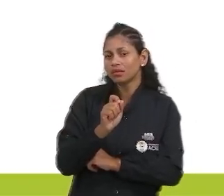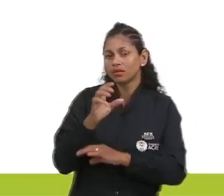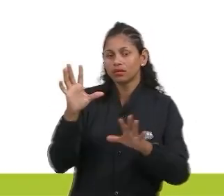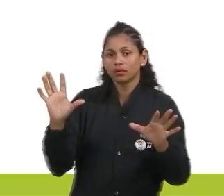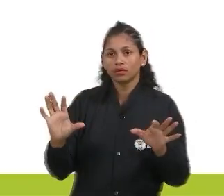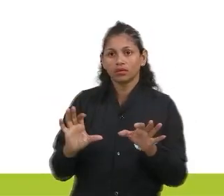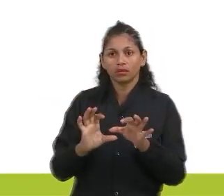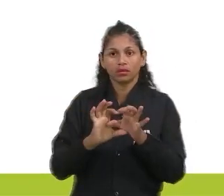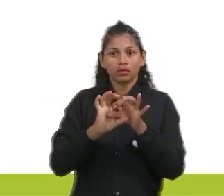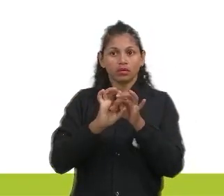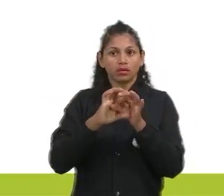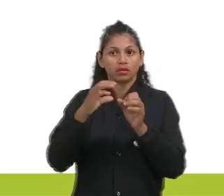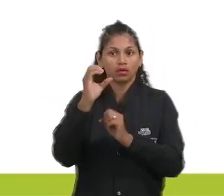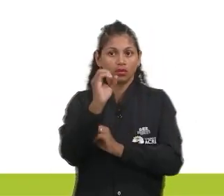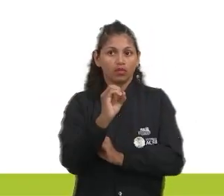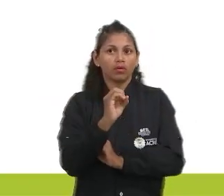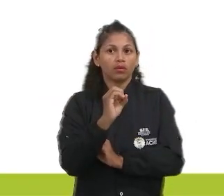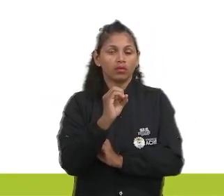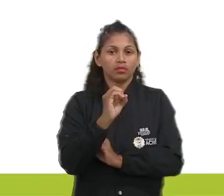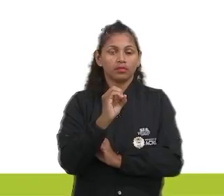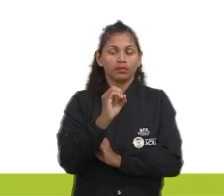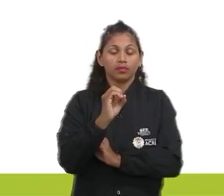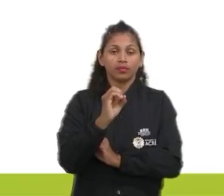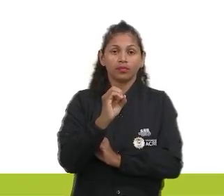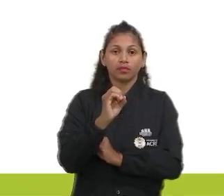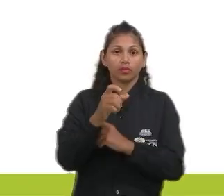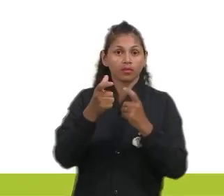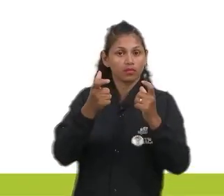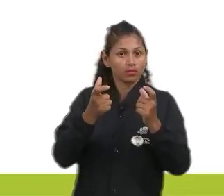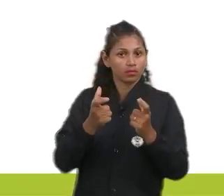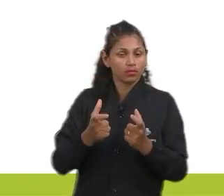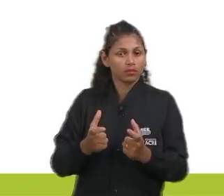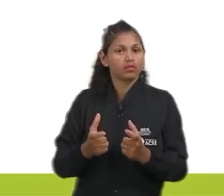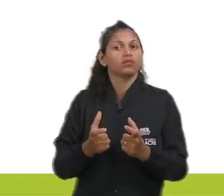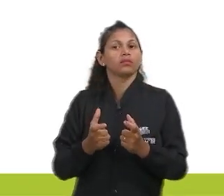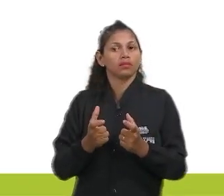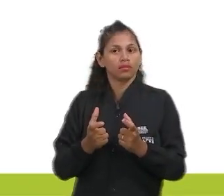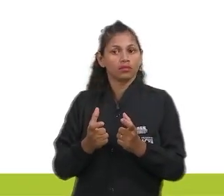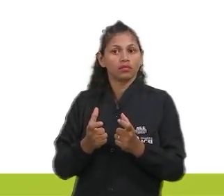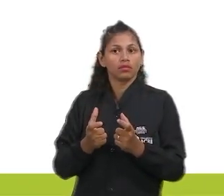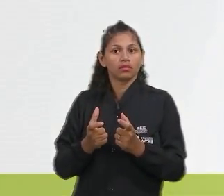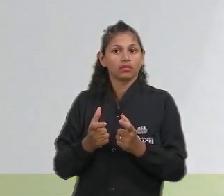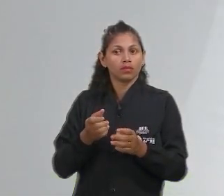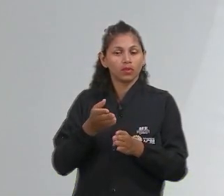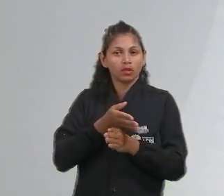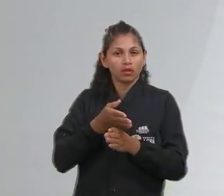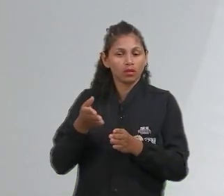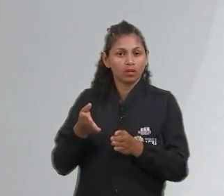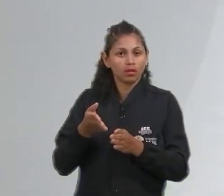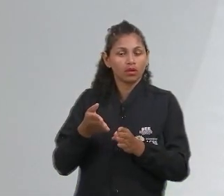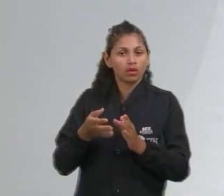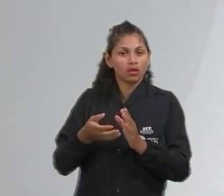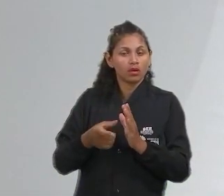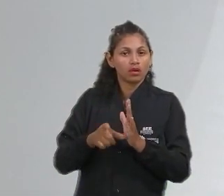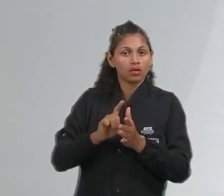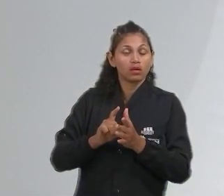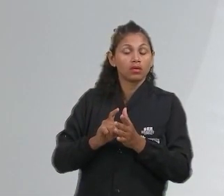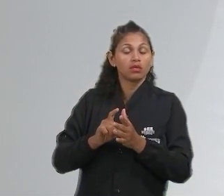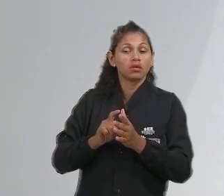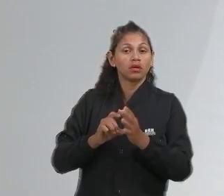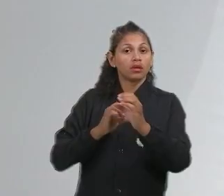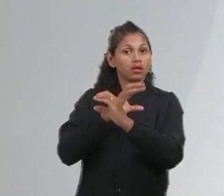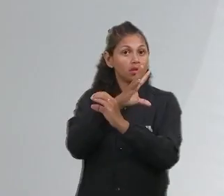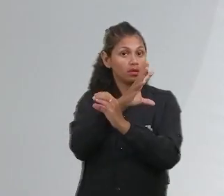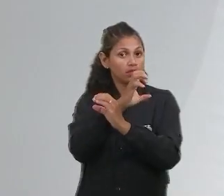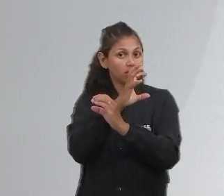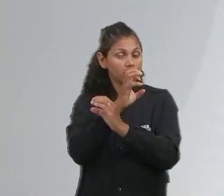um oxigênio, tá? Onde, na presença lá, quando ele era um ácido, quando eu retiro o